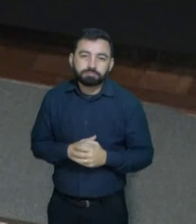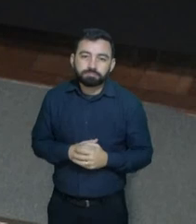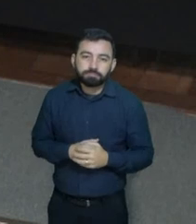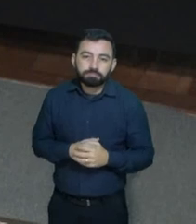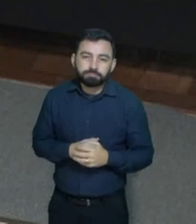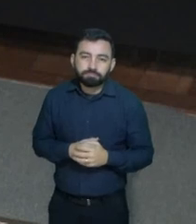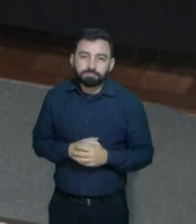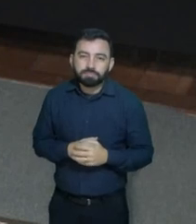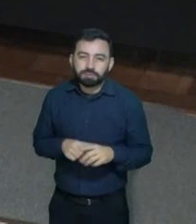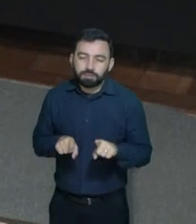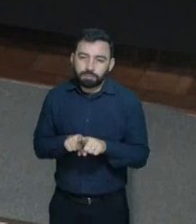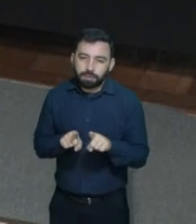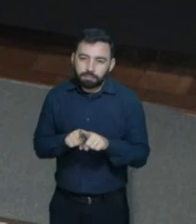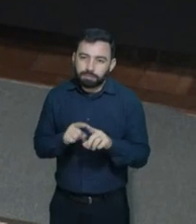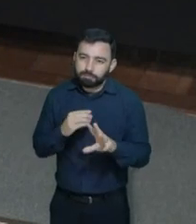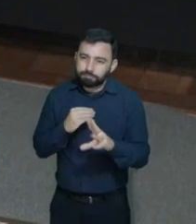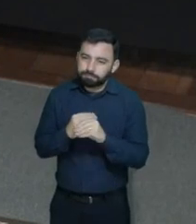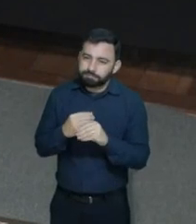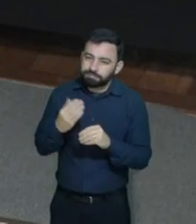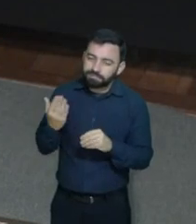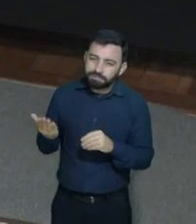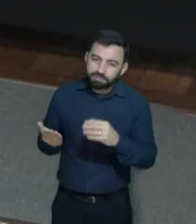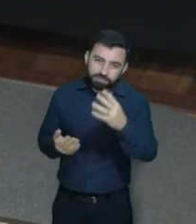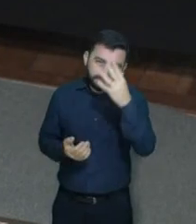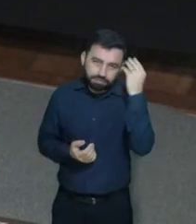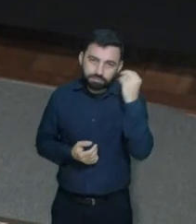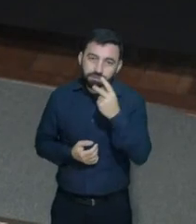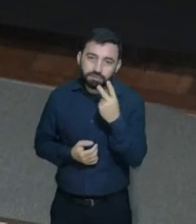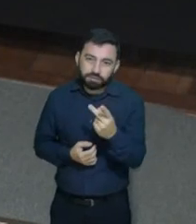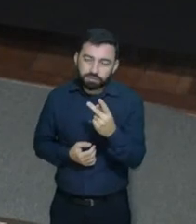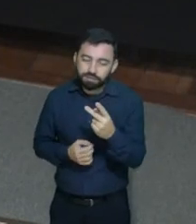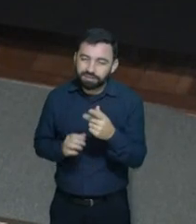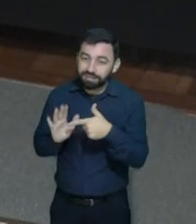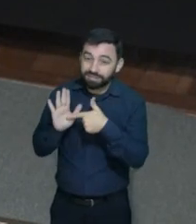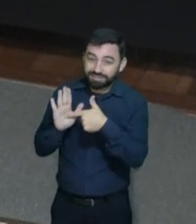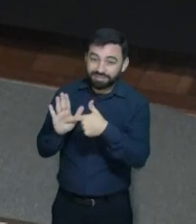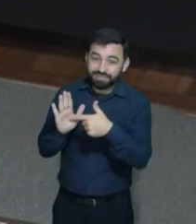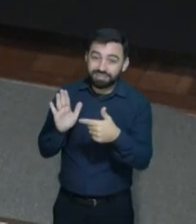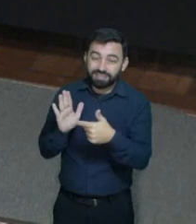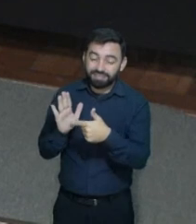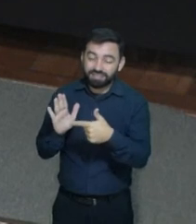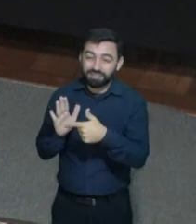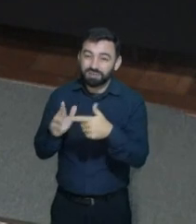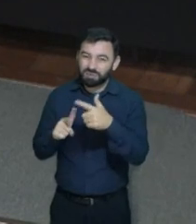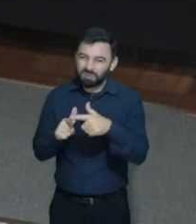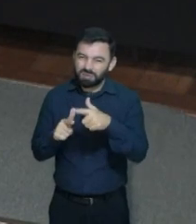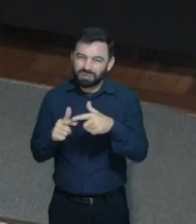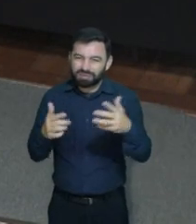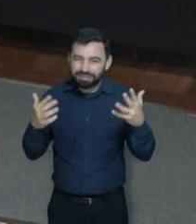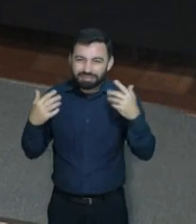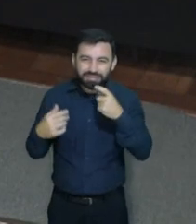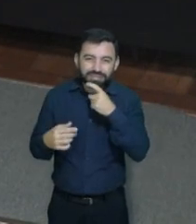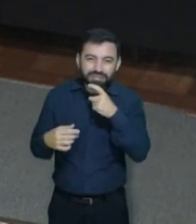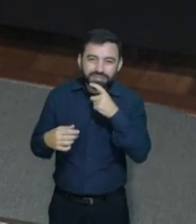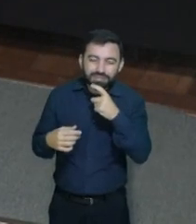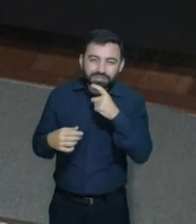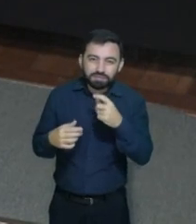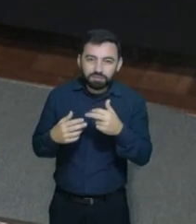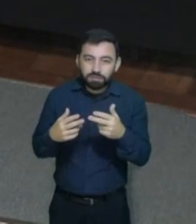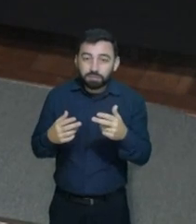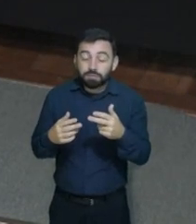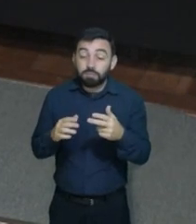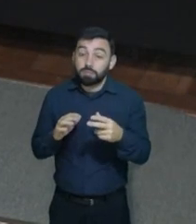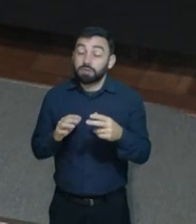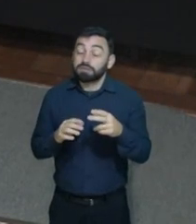usada, né? E só para complementar o que eu tinha esquecido de falar, é que, na verdade, eu ainda apresento como crise, né, ou mudanças climáticas e tal, mas